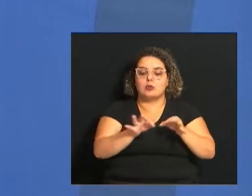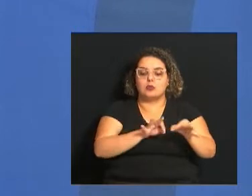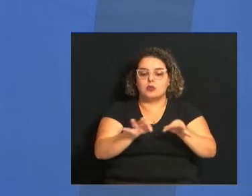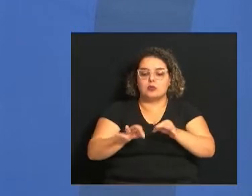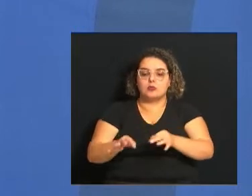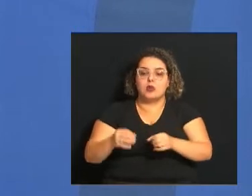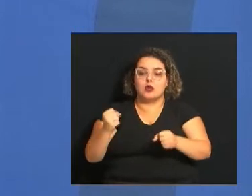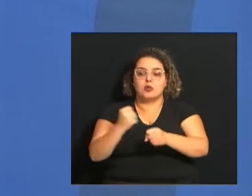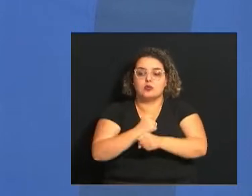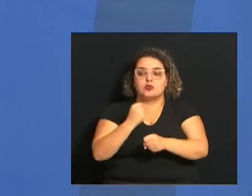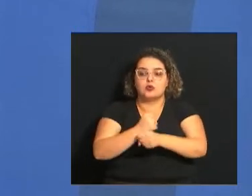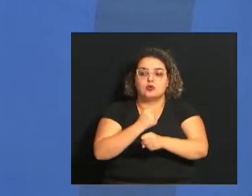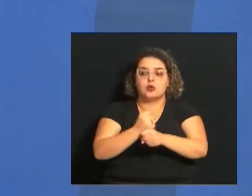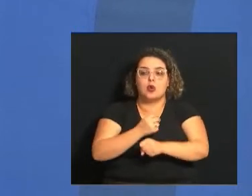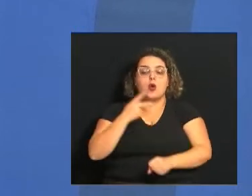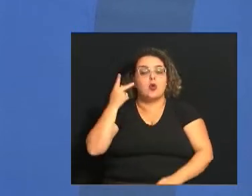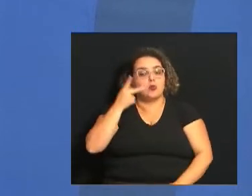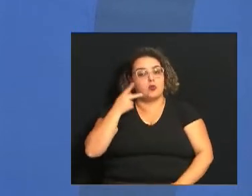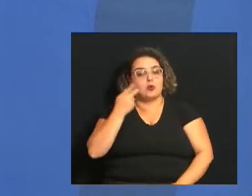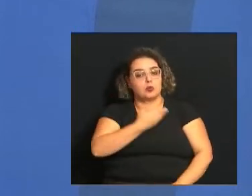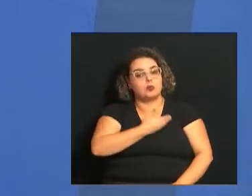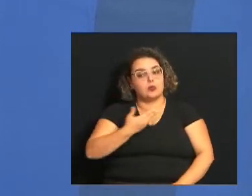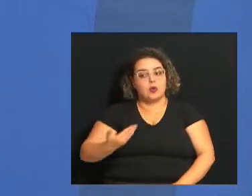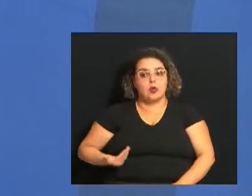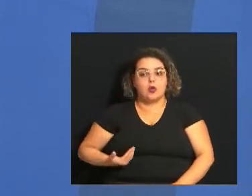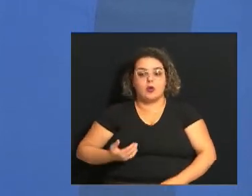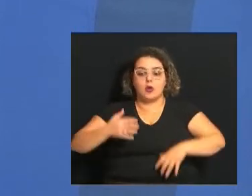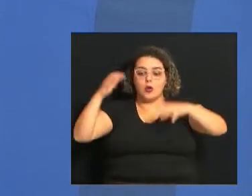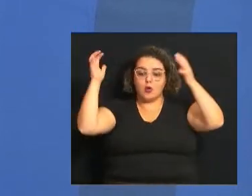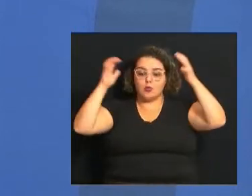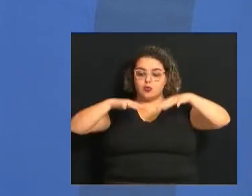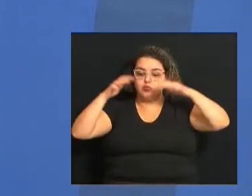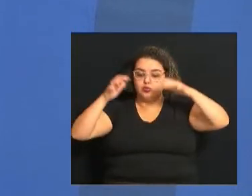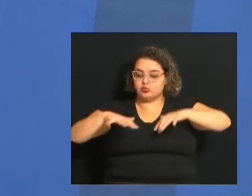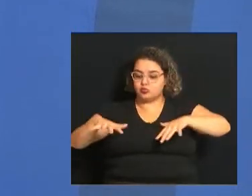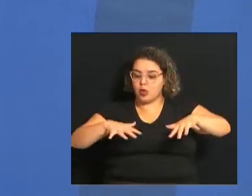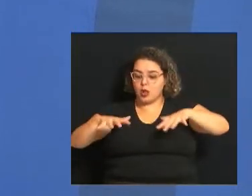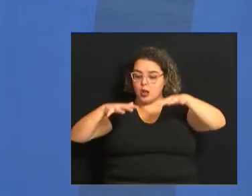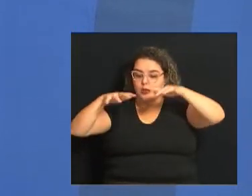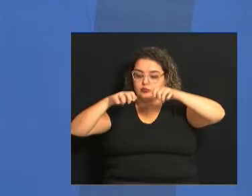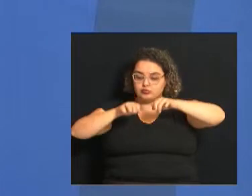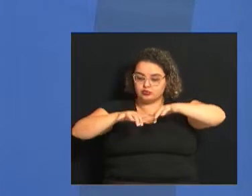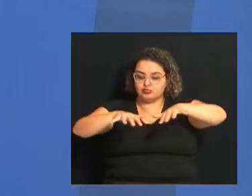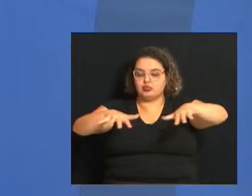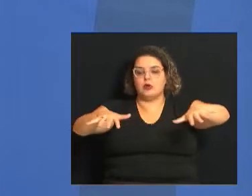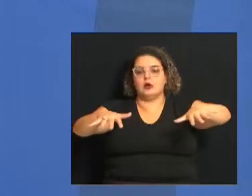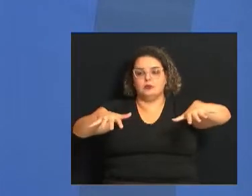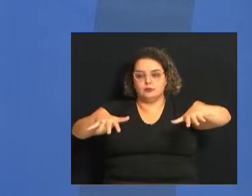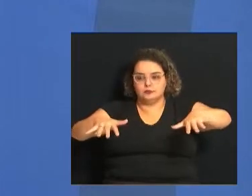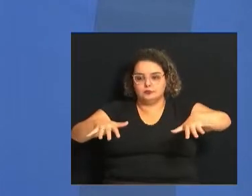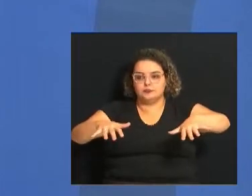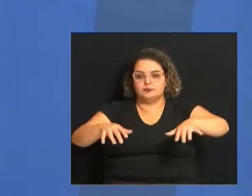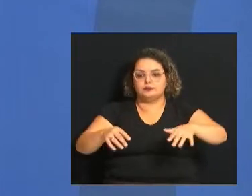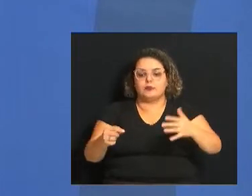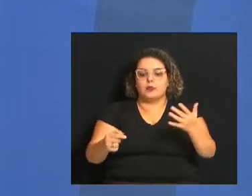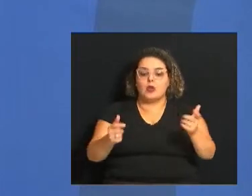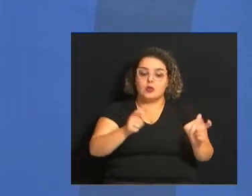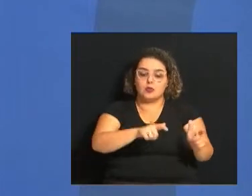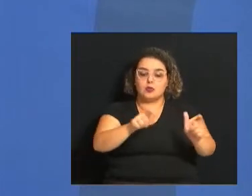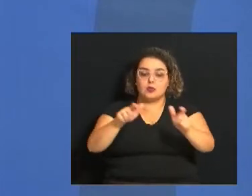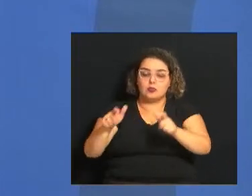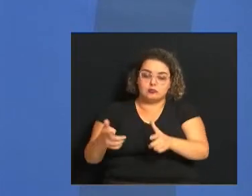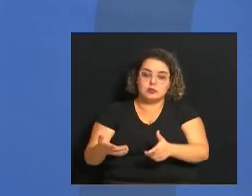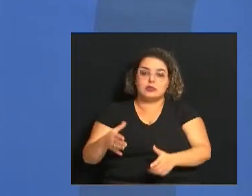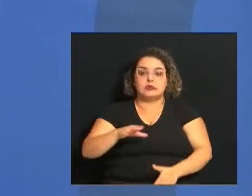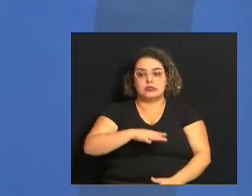obras e políticas públicas para o combate de alagamentos, enchentes e inundações em pontos críticos da cidade de